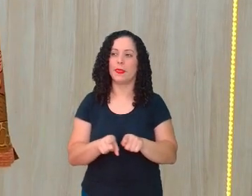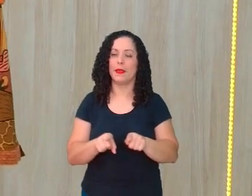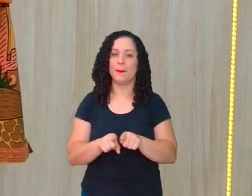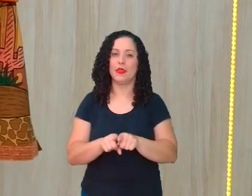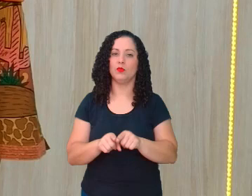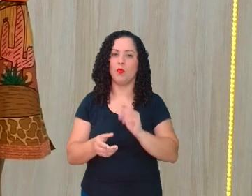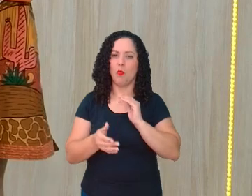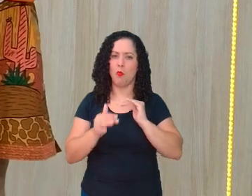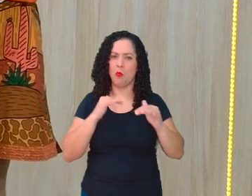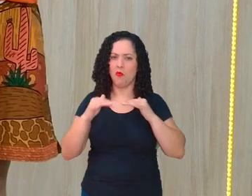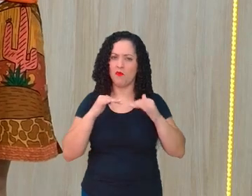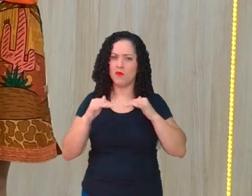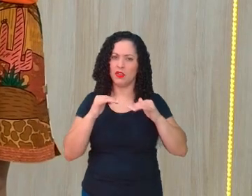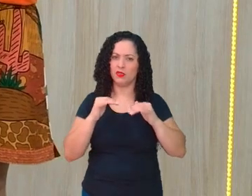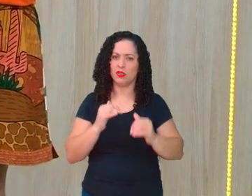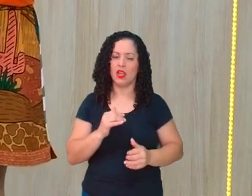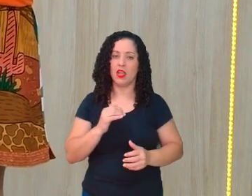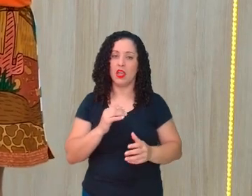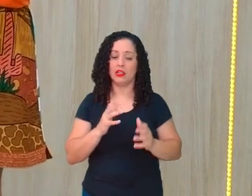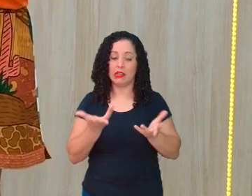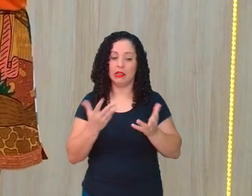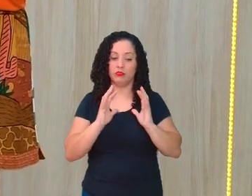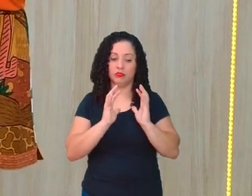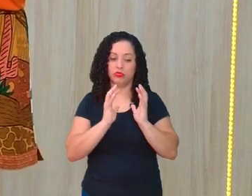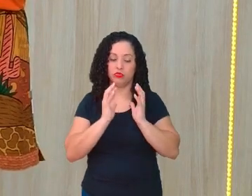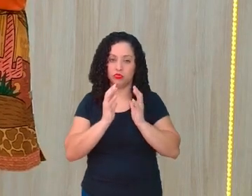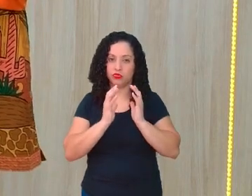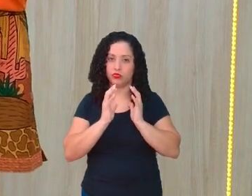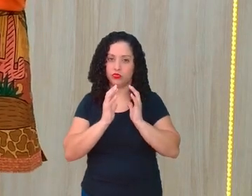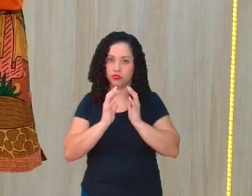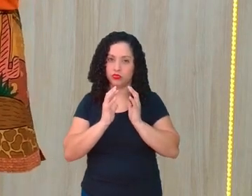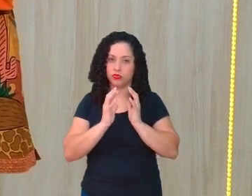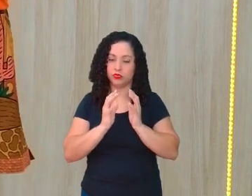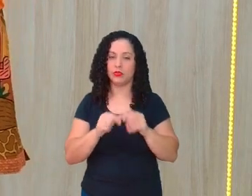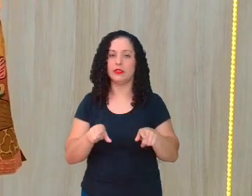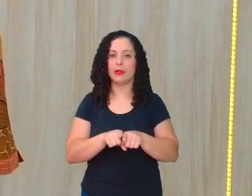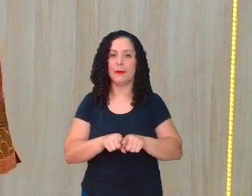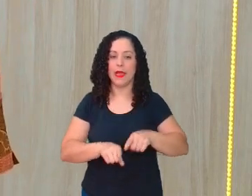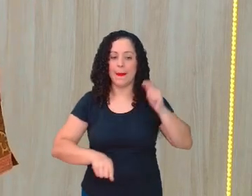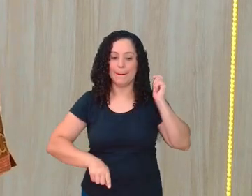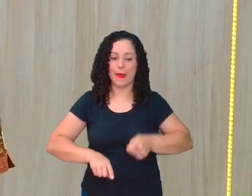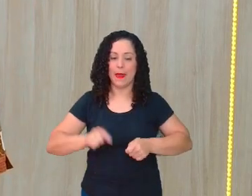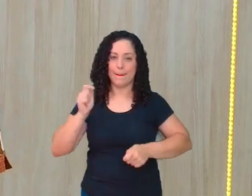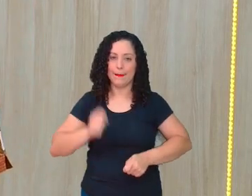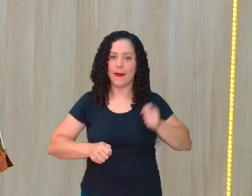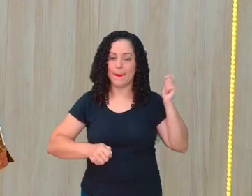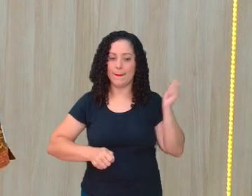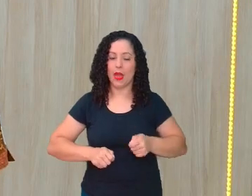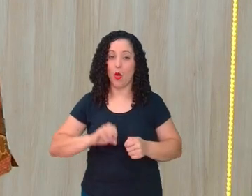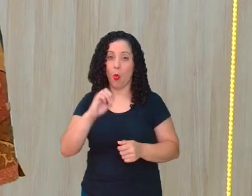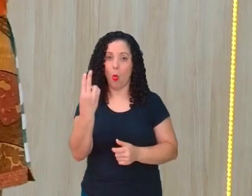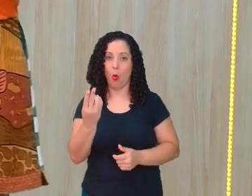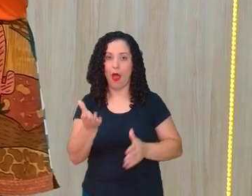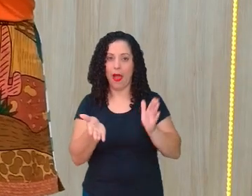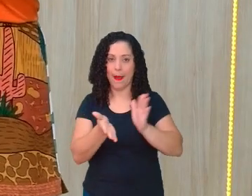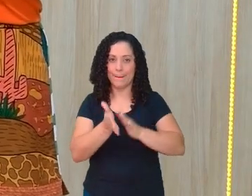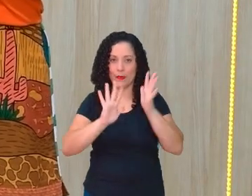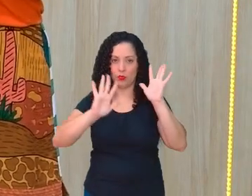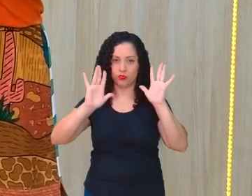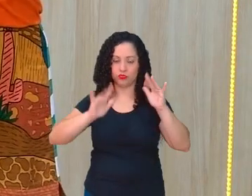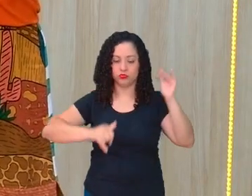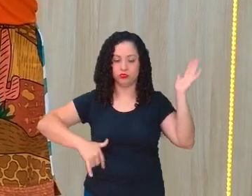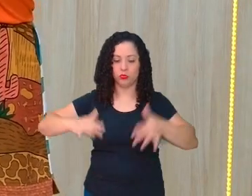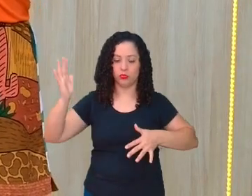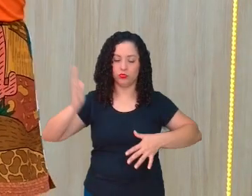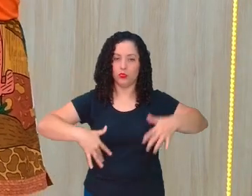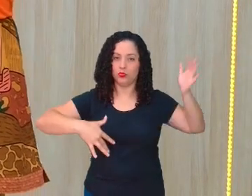do atrito entre as partes do instrumento e a baqueta ou a mão do